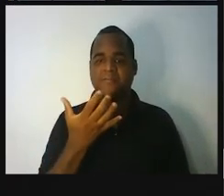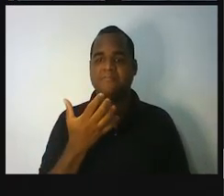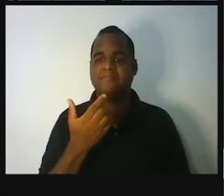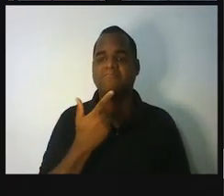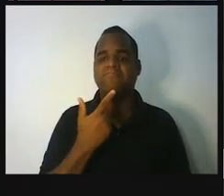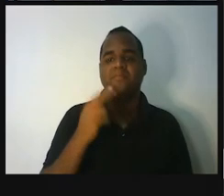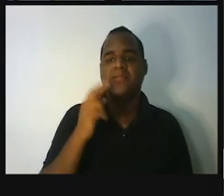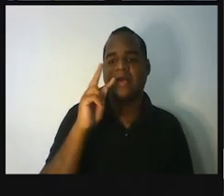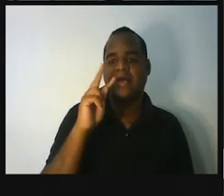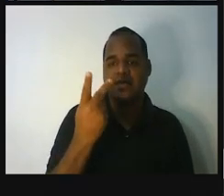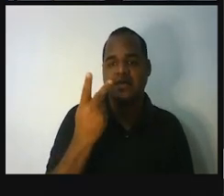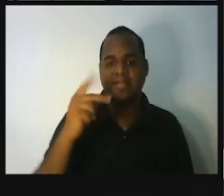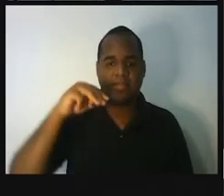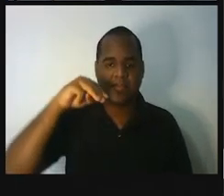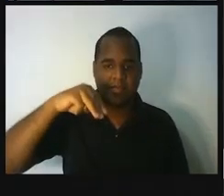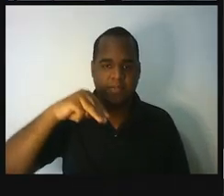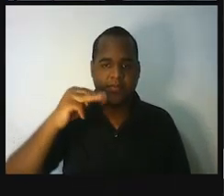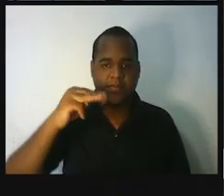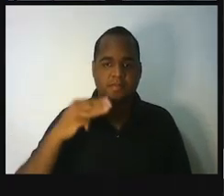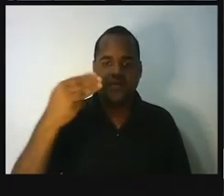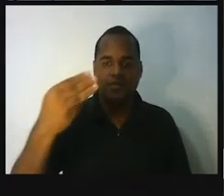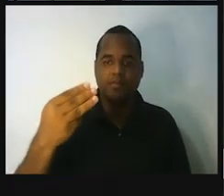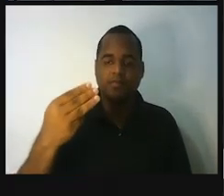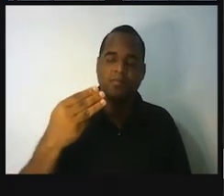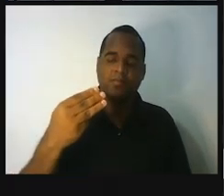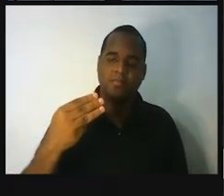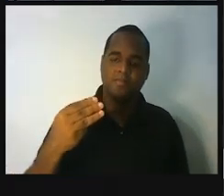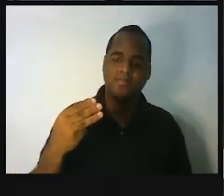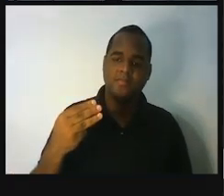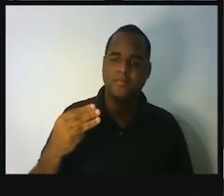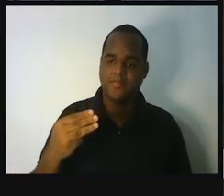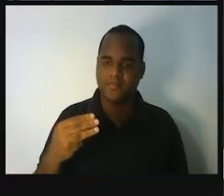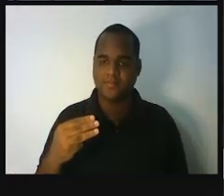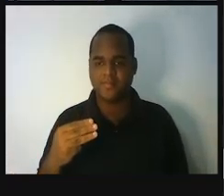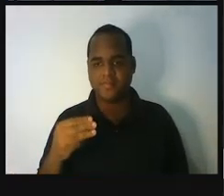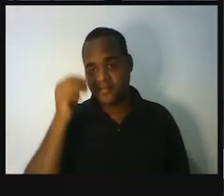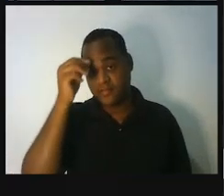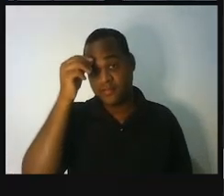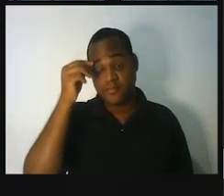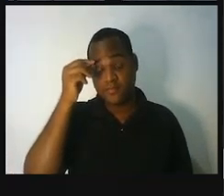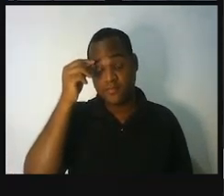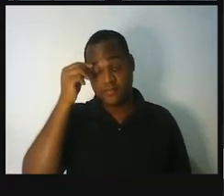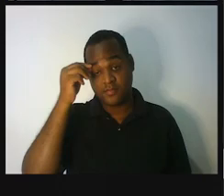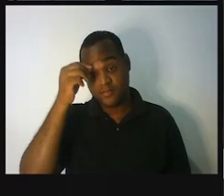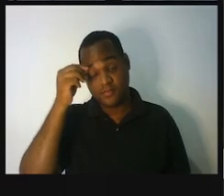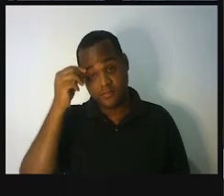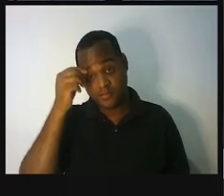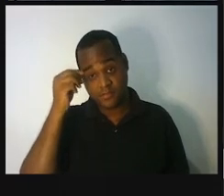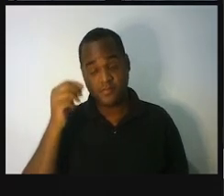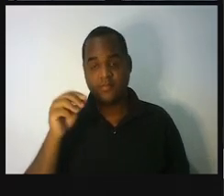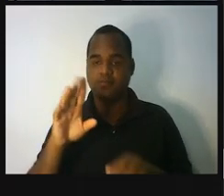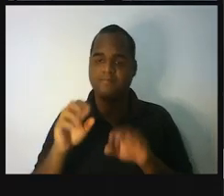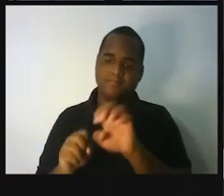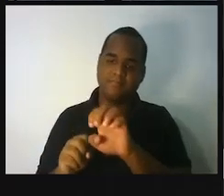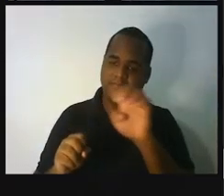hectômetro cúbico, ó. De decâmetro cúbico, uma setinha vai para a